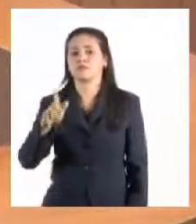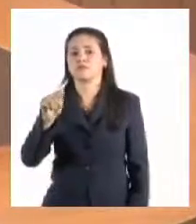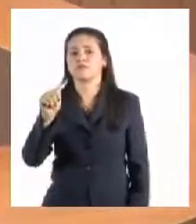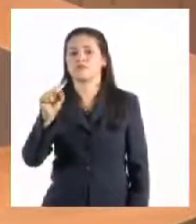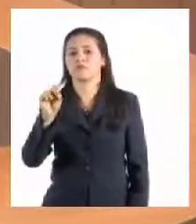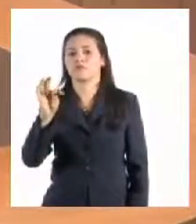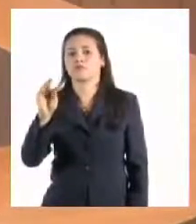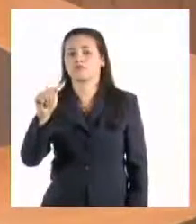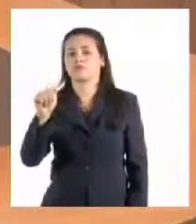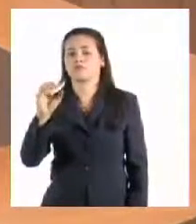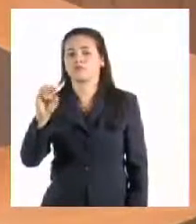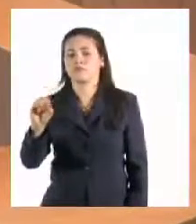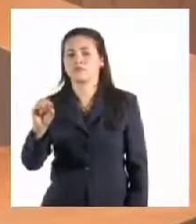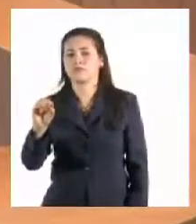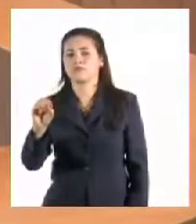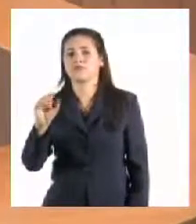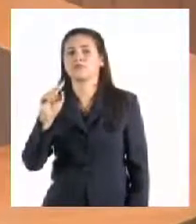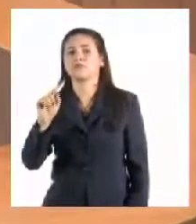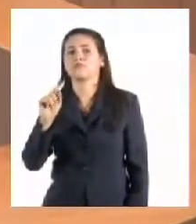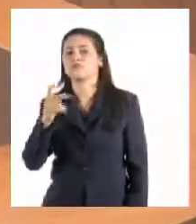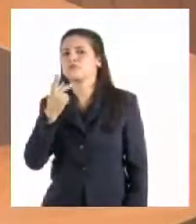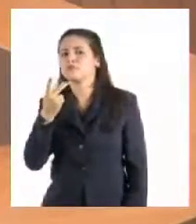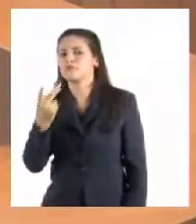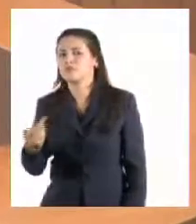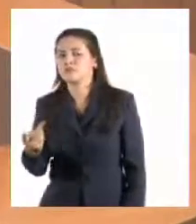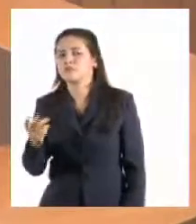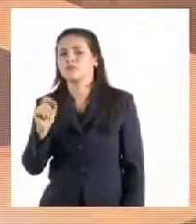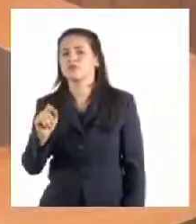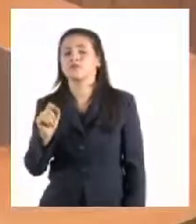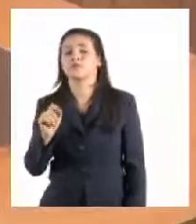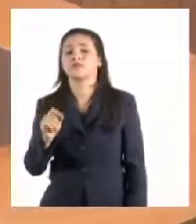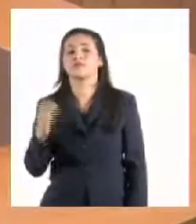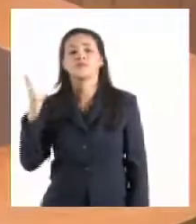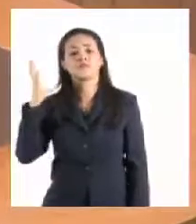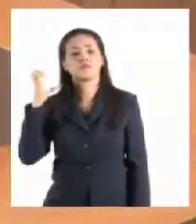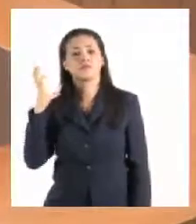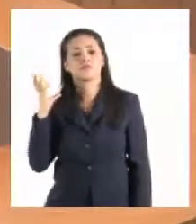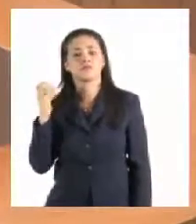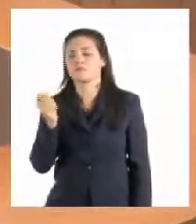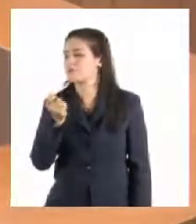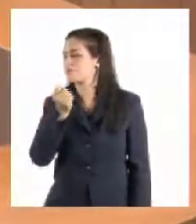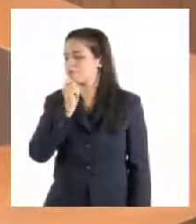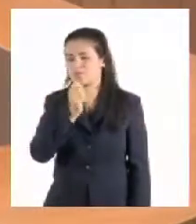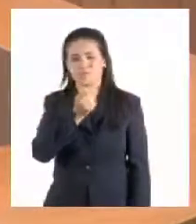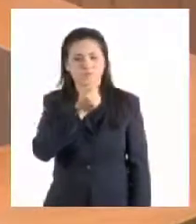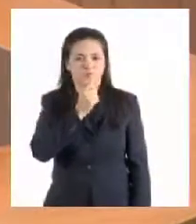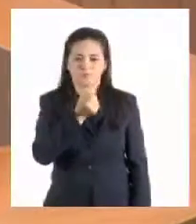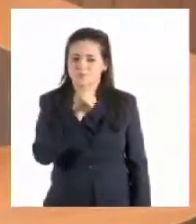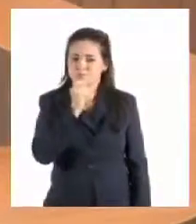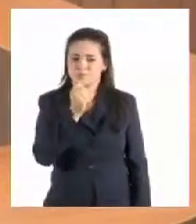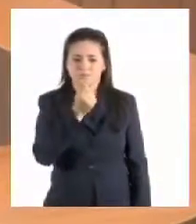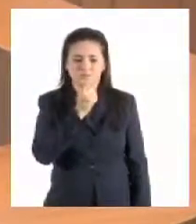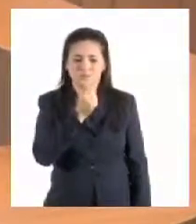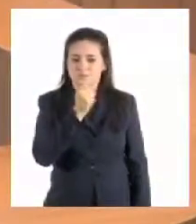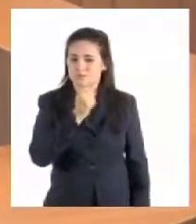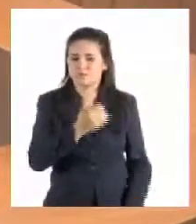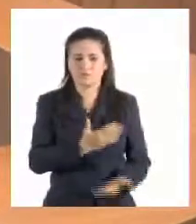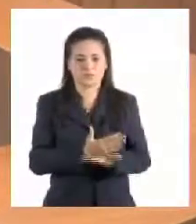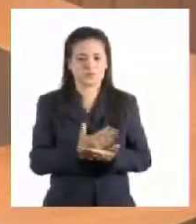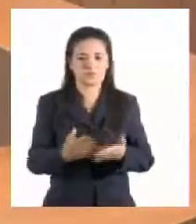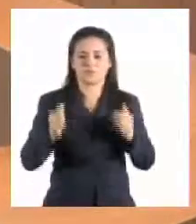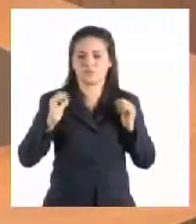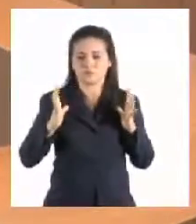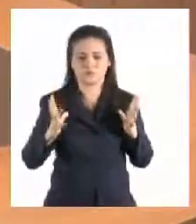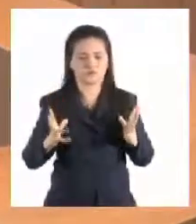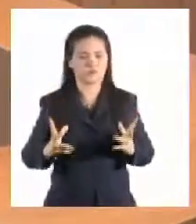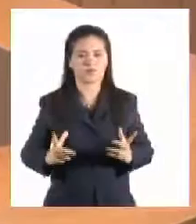público que o governo Roseana ainda não havia colocado o convênio em prática e que a Caixa Econômica Federal ameaçava devolver os